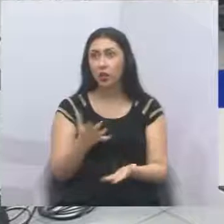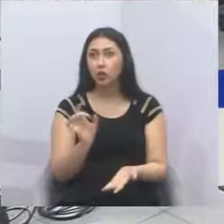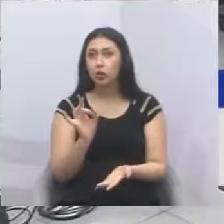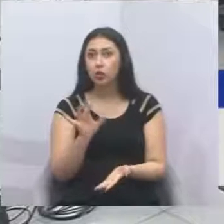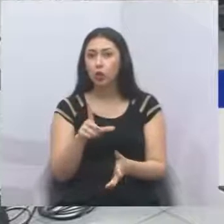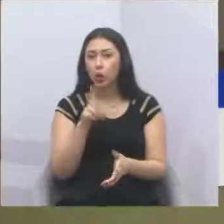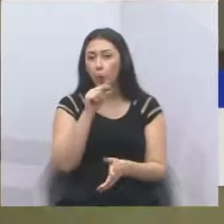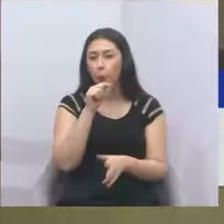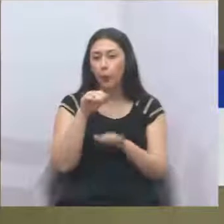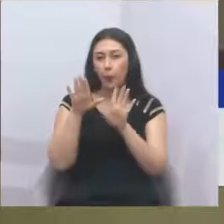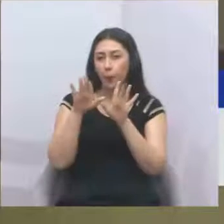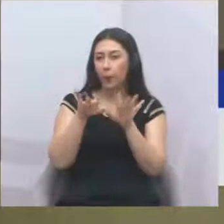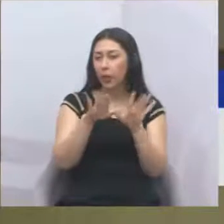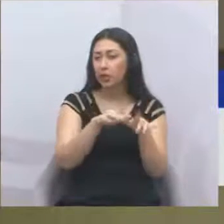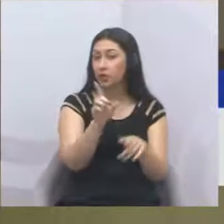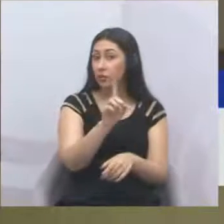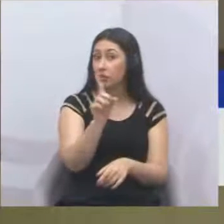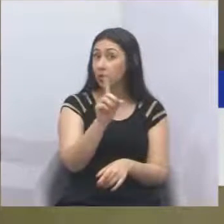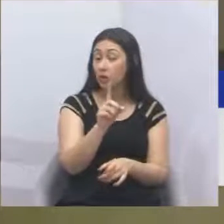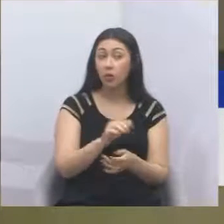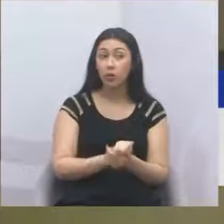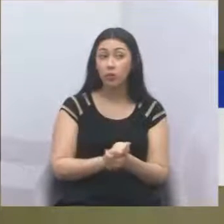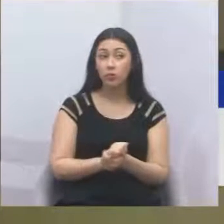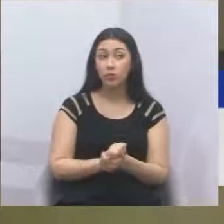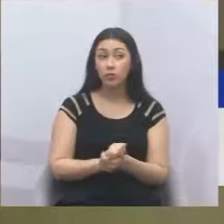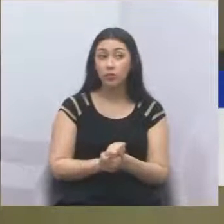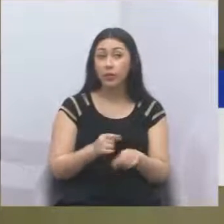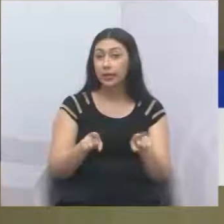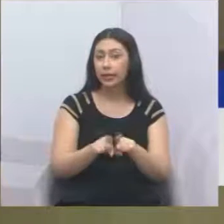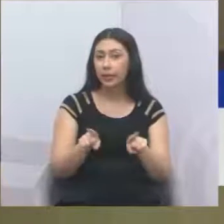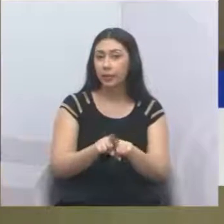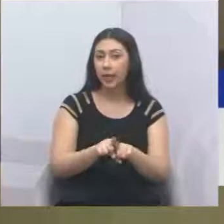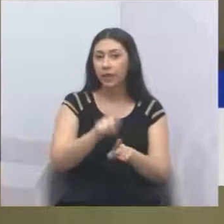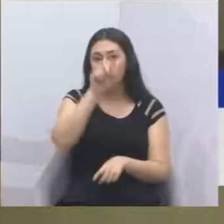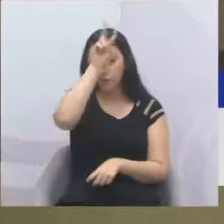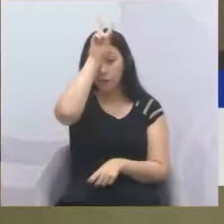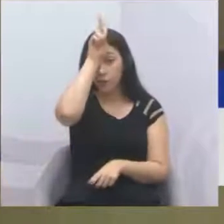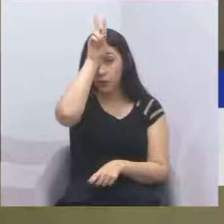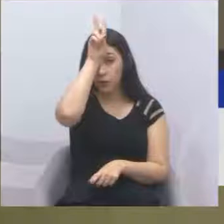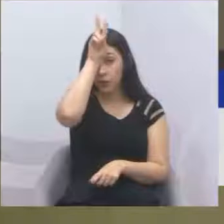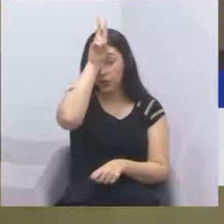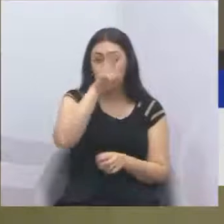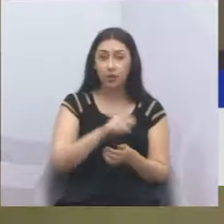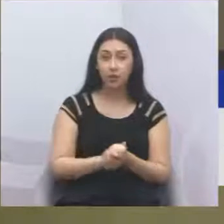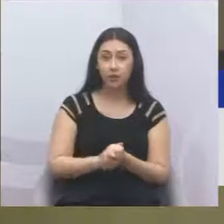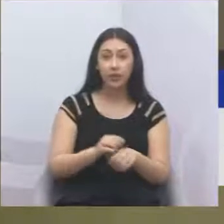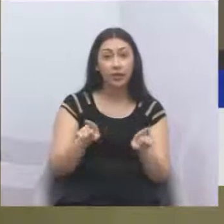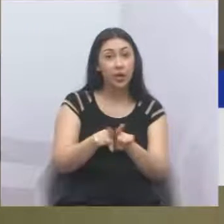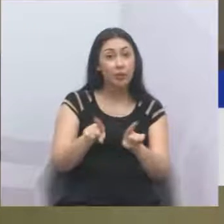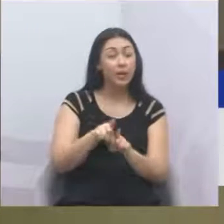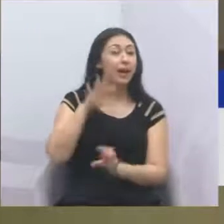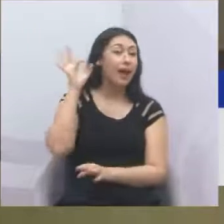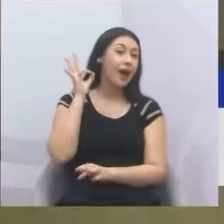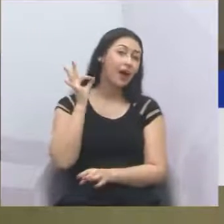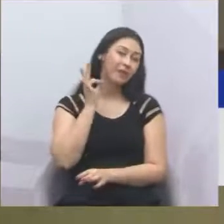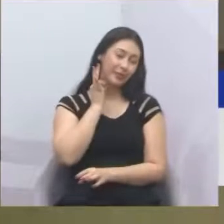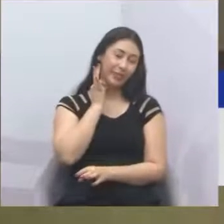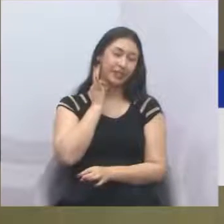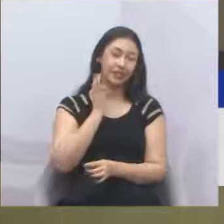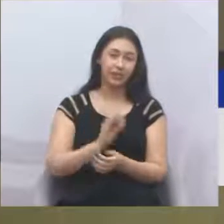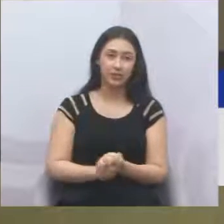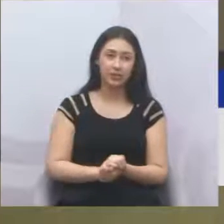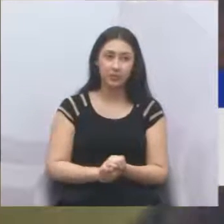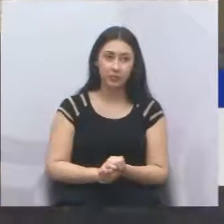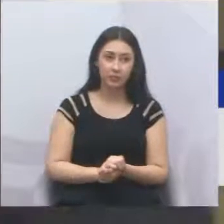os pássaros, ela envenena também formigas e as abelhas,